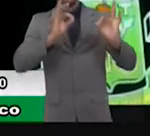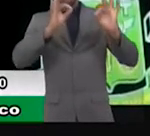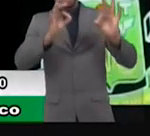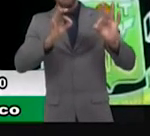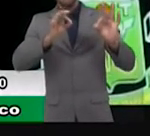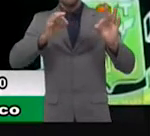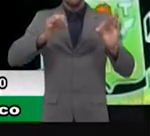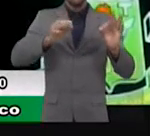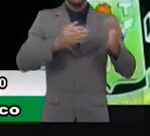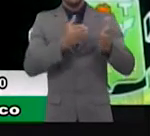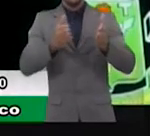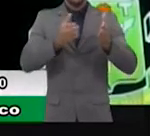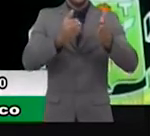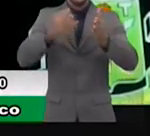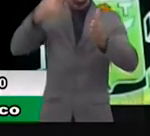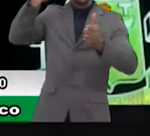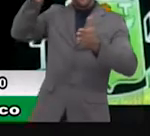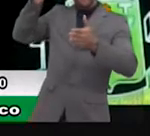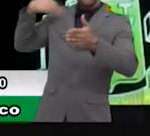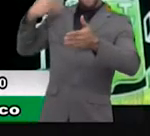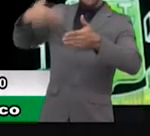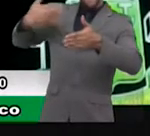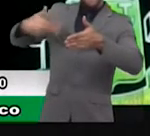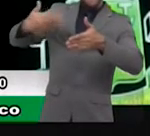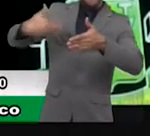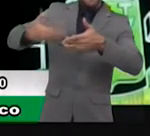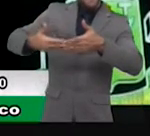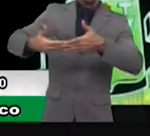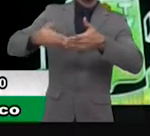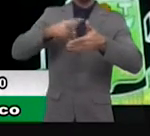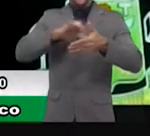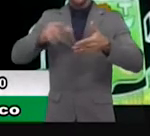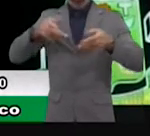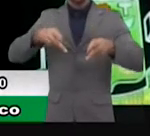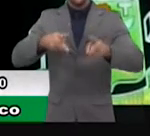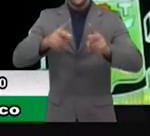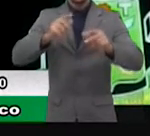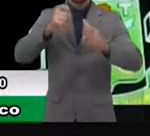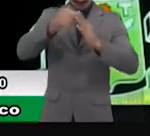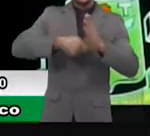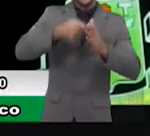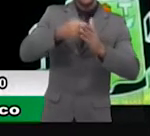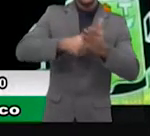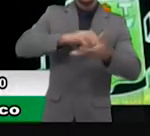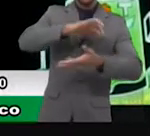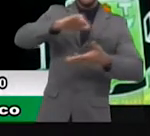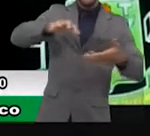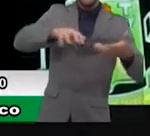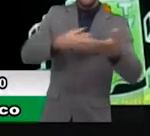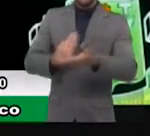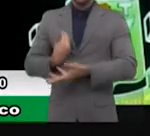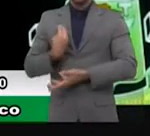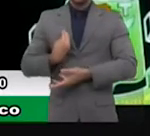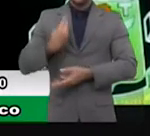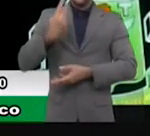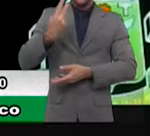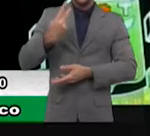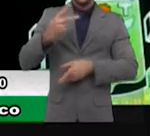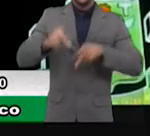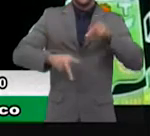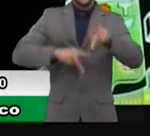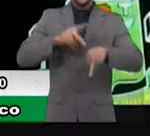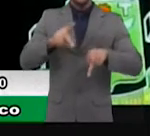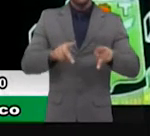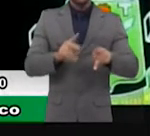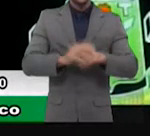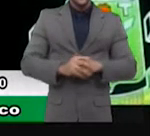sua história aqui e, com certeza, Vossa Excelência ainda lutará para transformar muito mais a vida das pessoas. Então, deixar aqui a minha